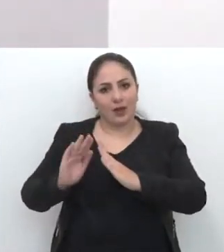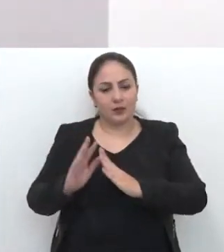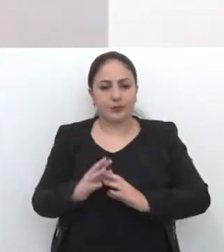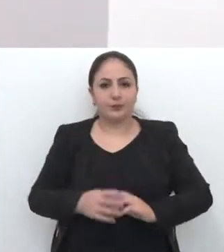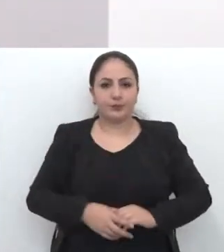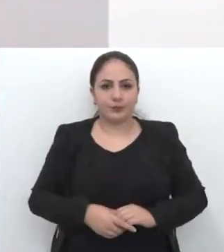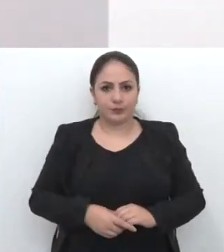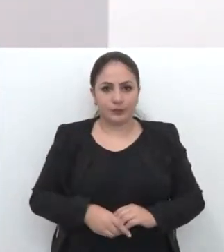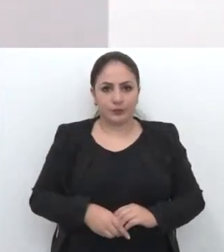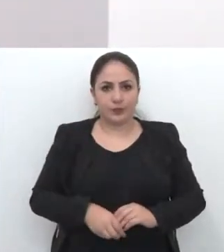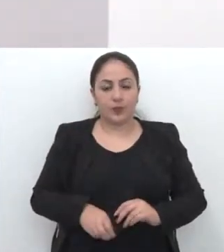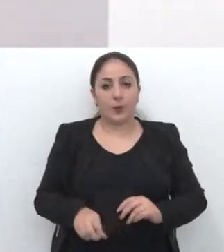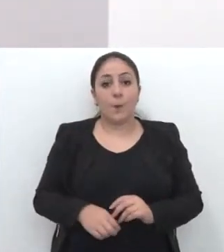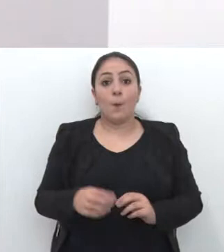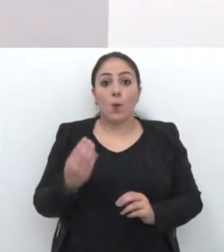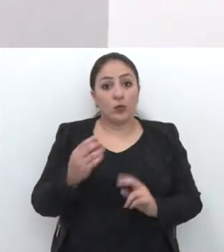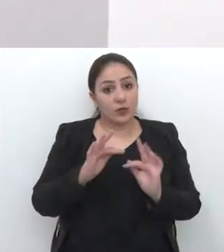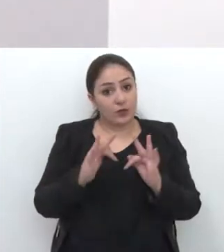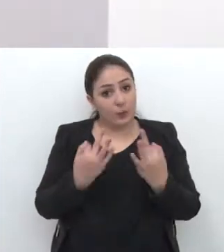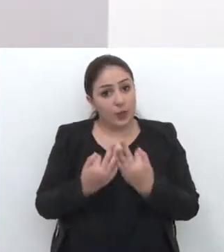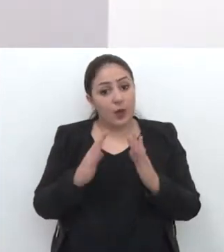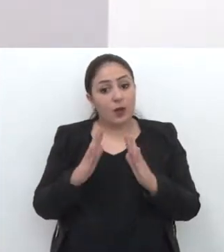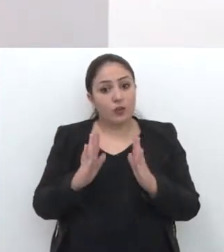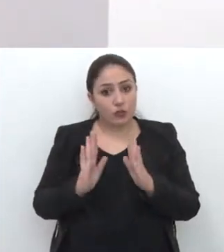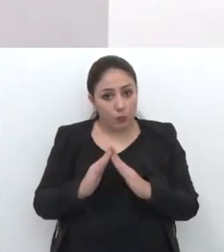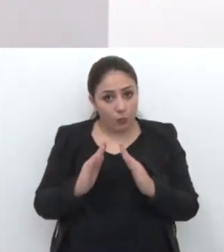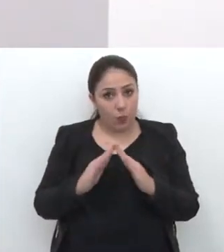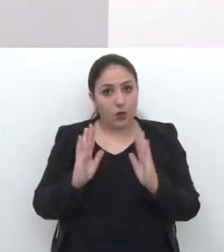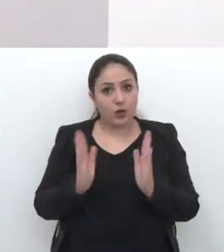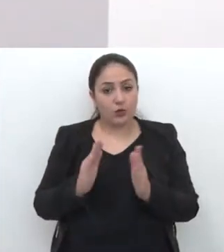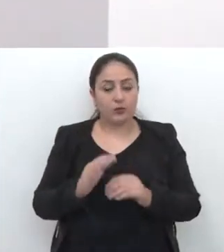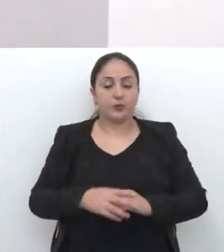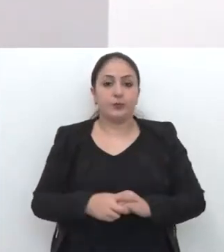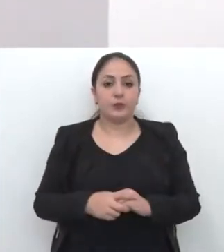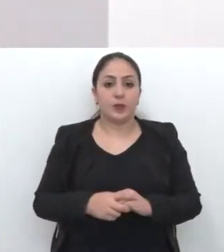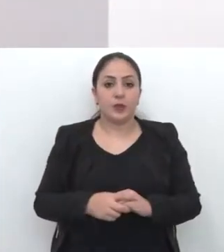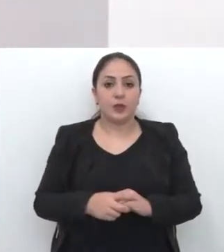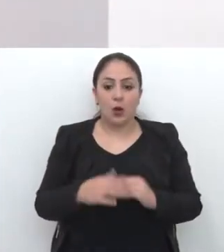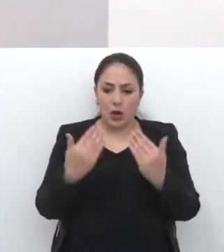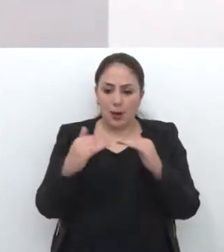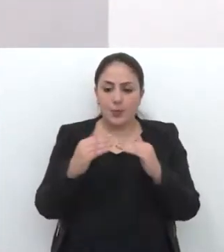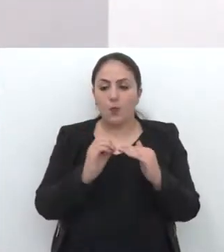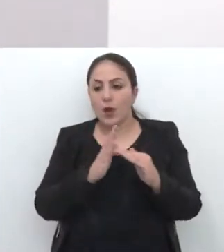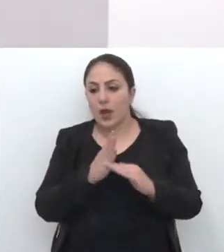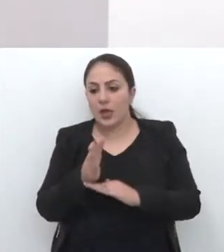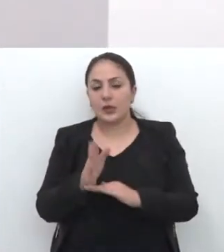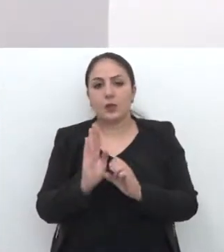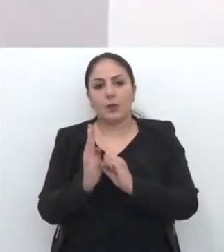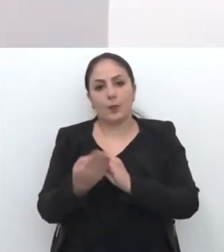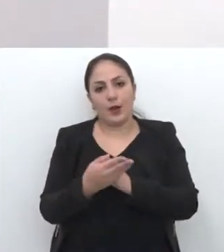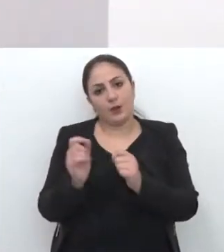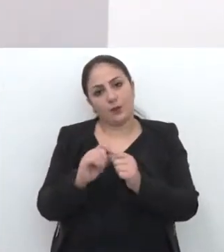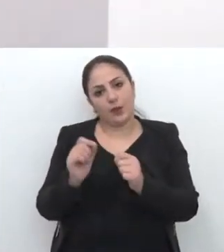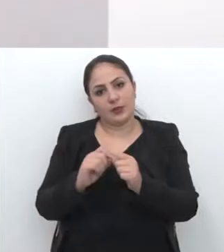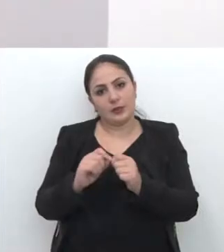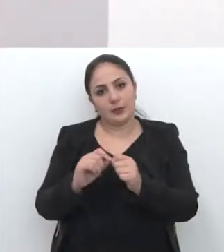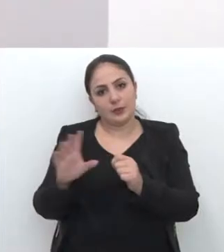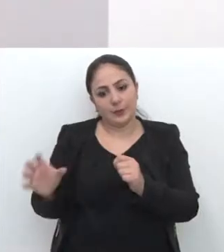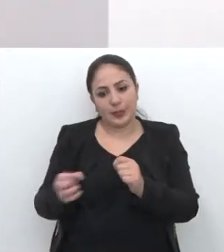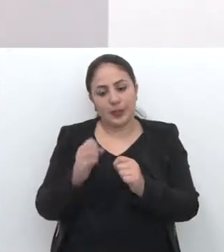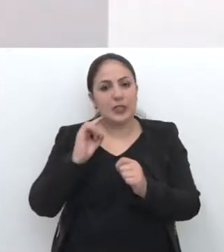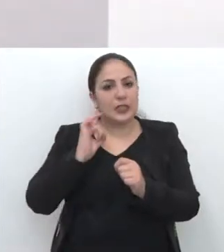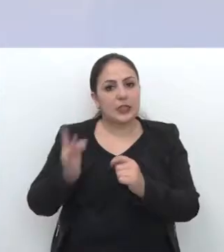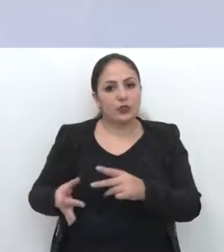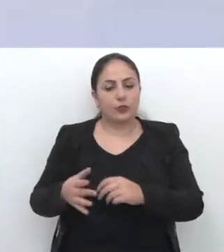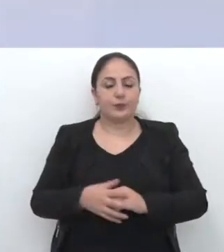lá, não está totalmente ocupado ainda o loteamento, mas já tem um grande número de famílias morando lá, até que também o caminhão do lixo possa entrar no bairro e fazer a